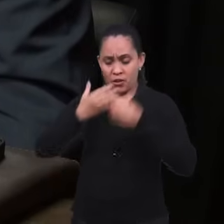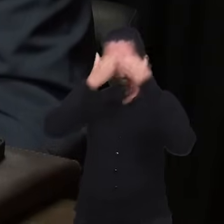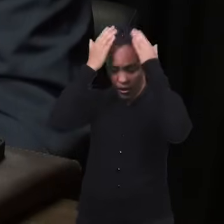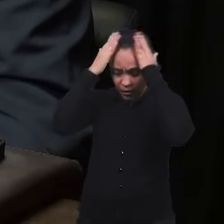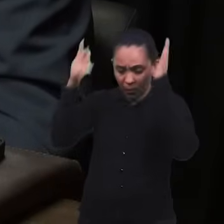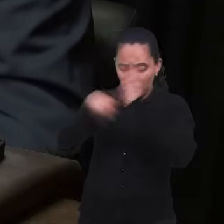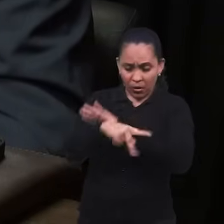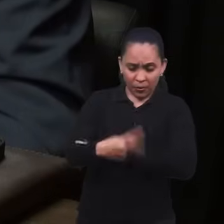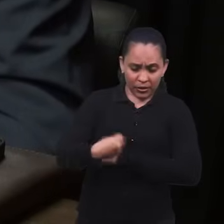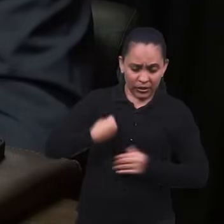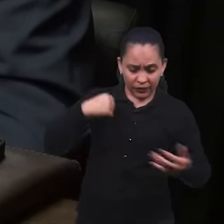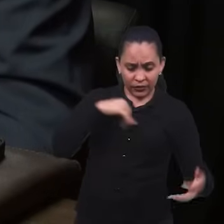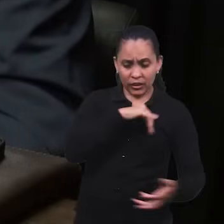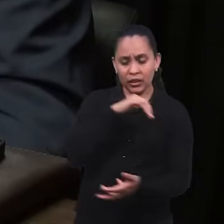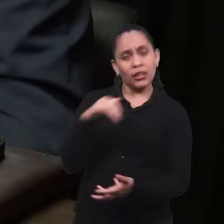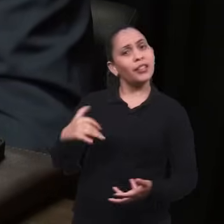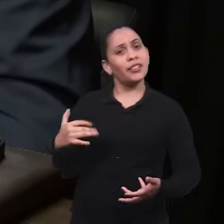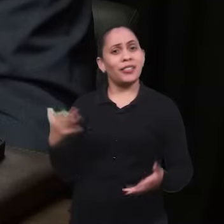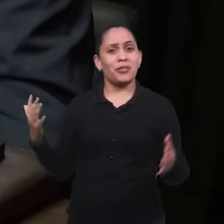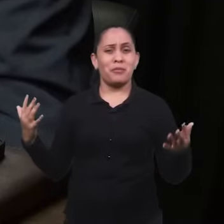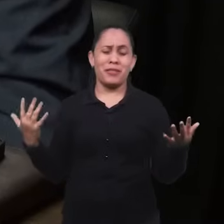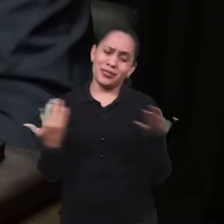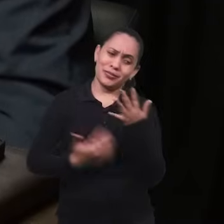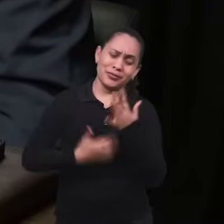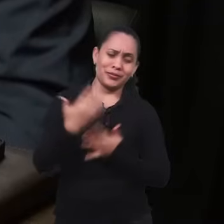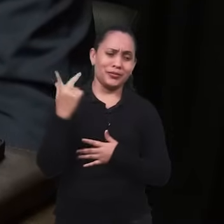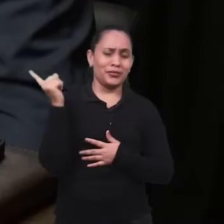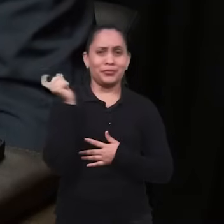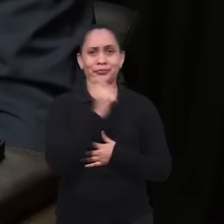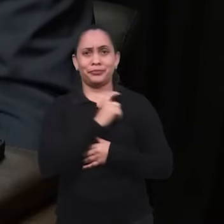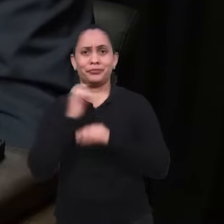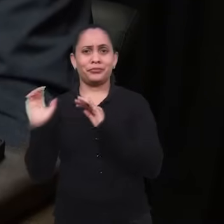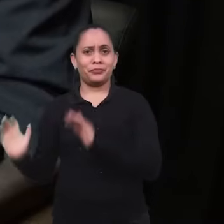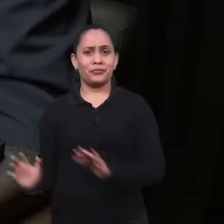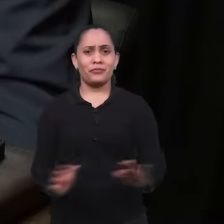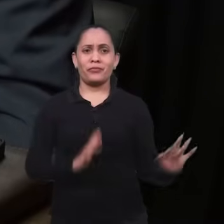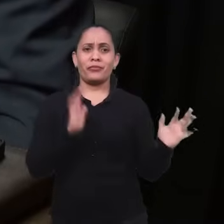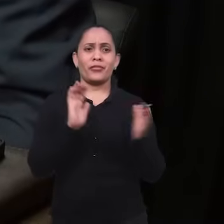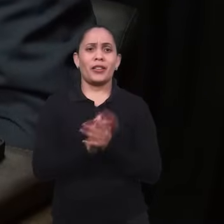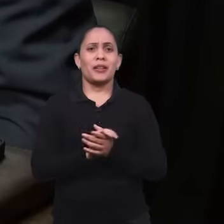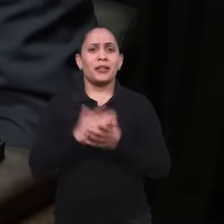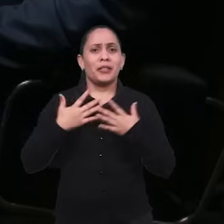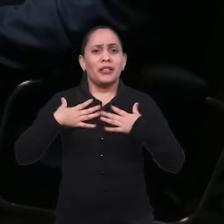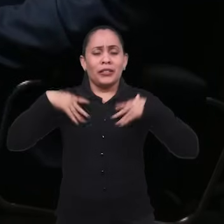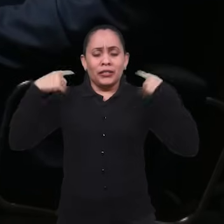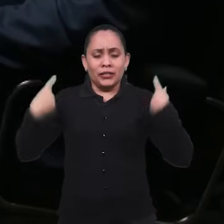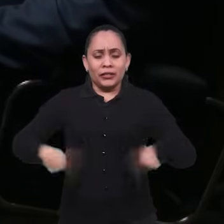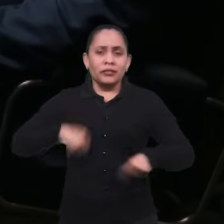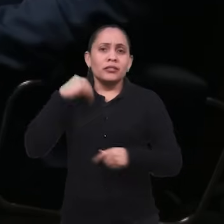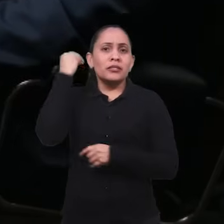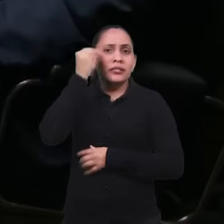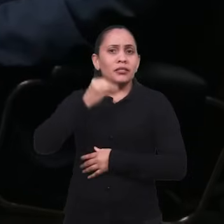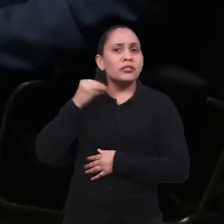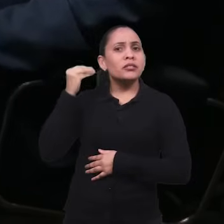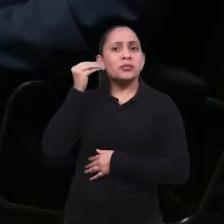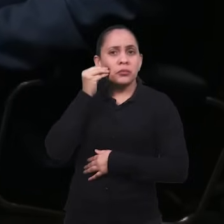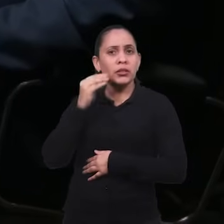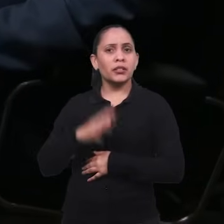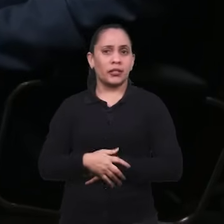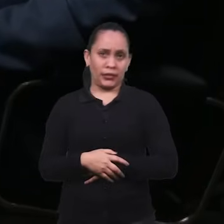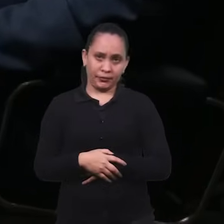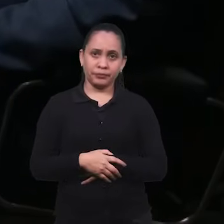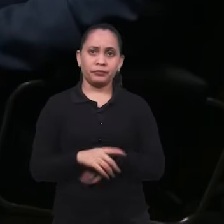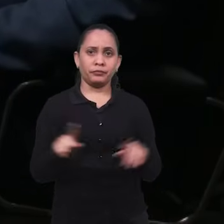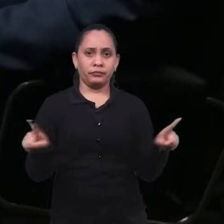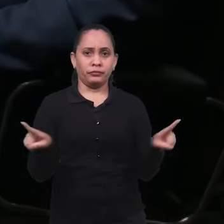Deus aqui, nessa vida, né? E aí entra nessa contradição, né? Terrível, né? Verdade. E é necessária essa experiência, né?